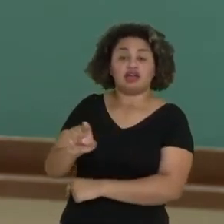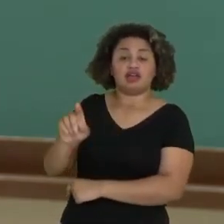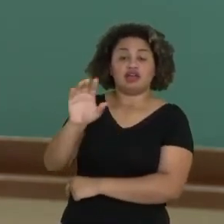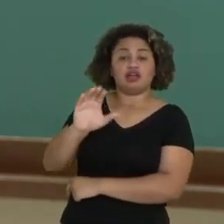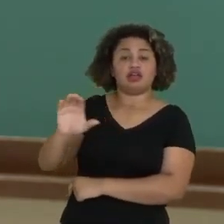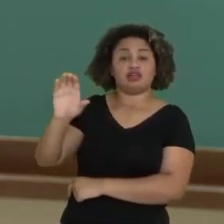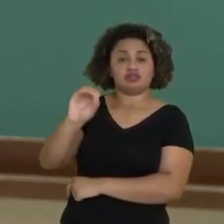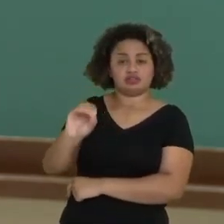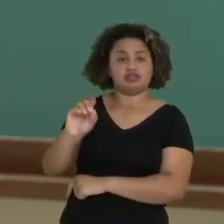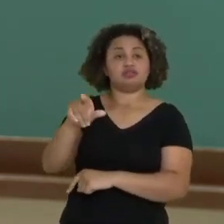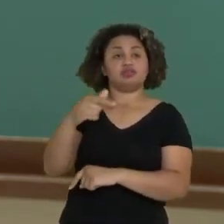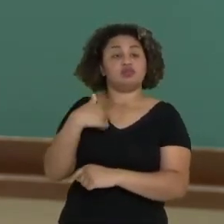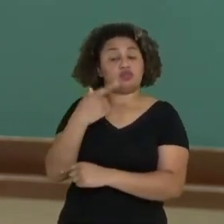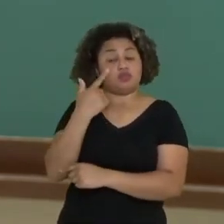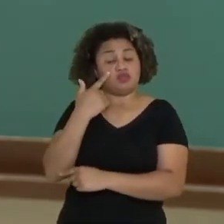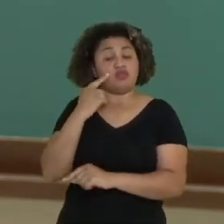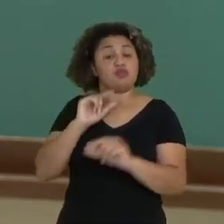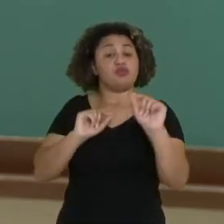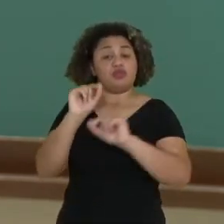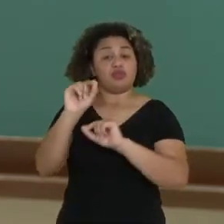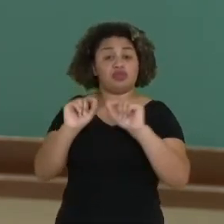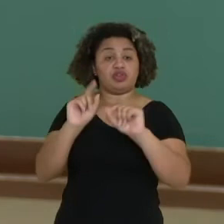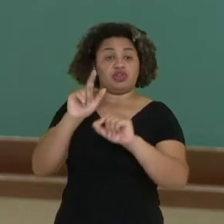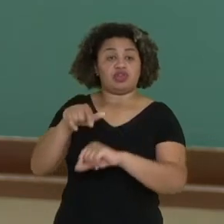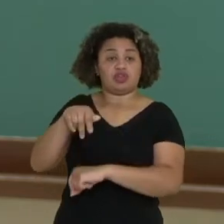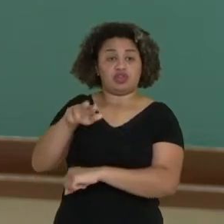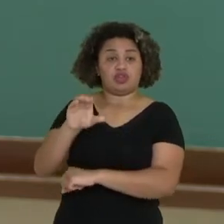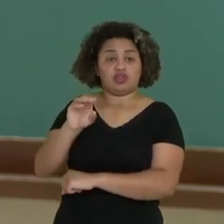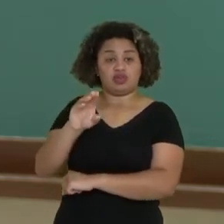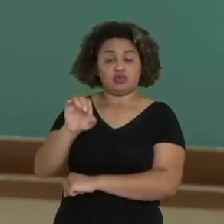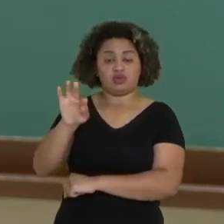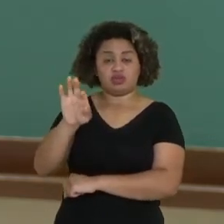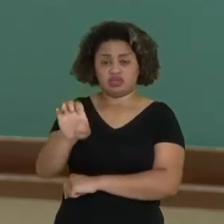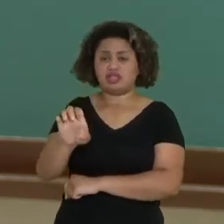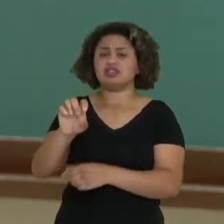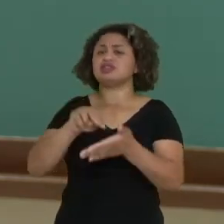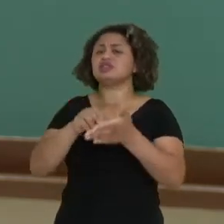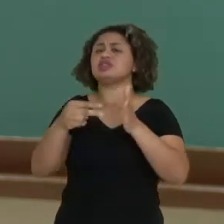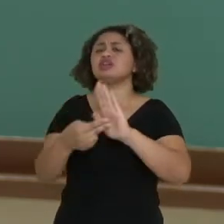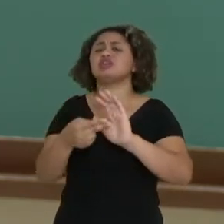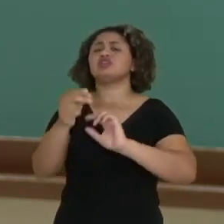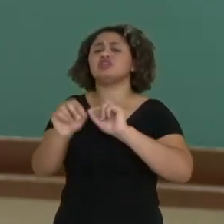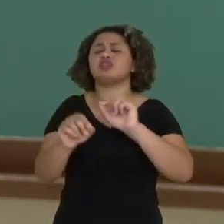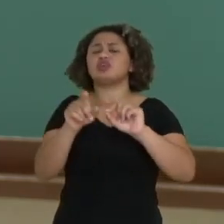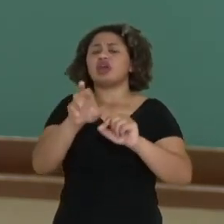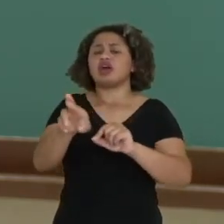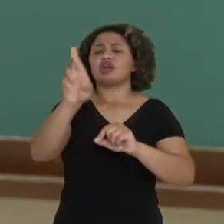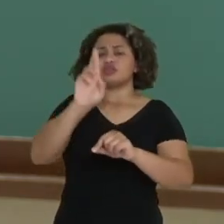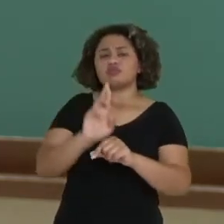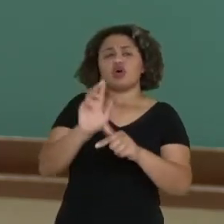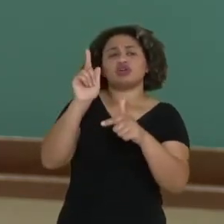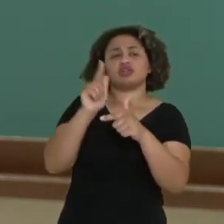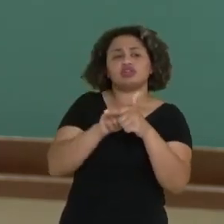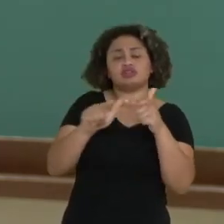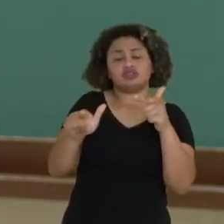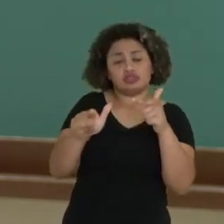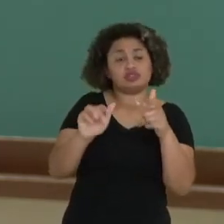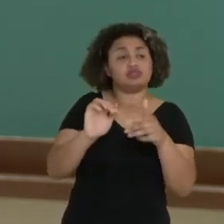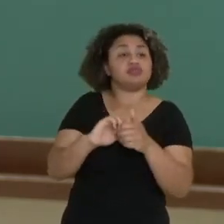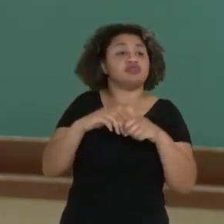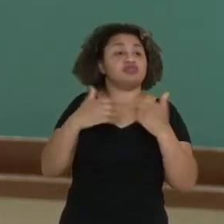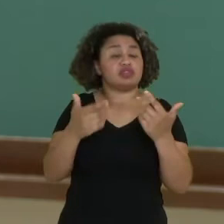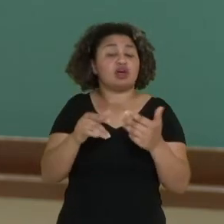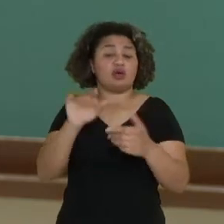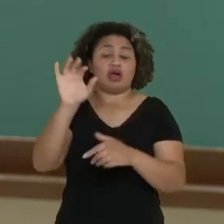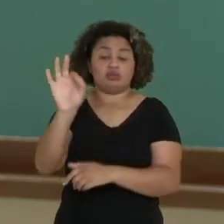é o quociente de um número pelo outro, portanto, a porcentagem, ela vai ser a razão